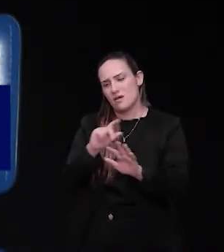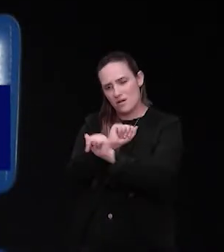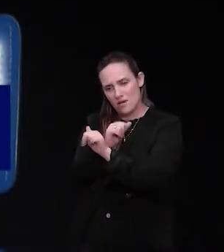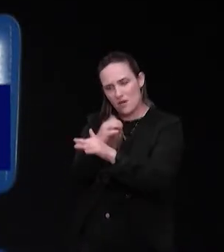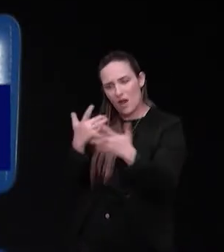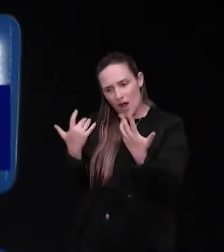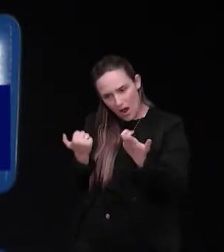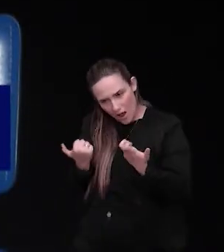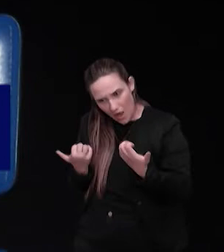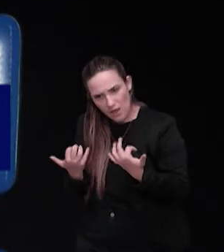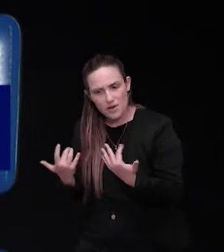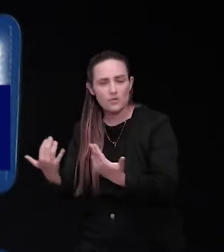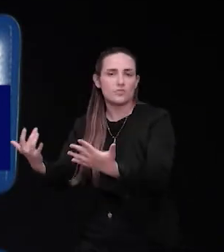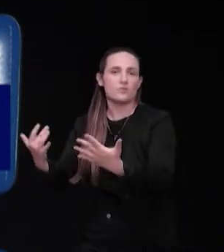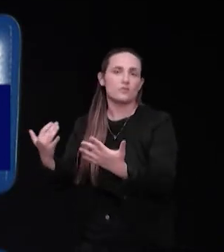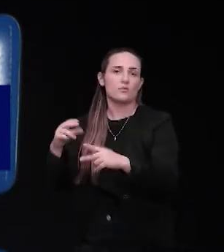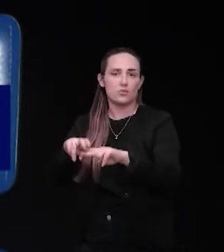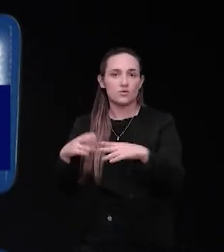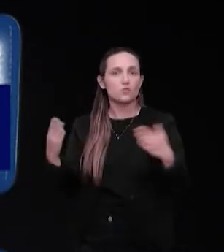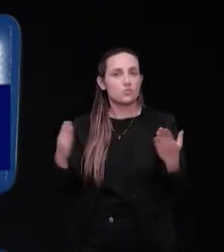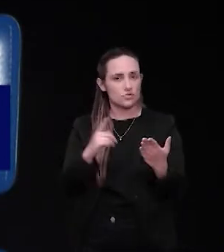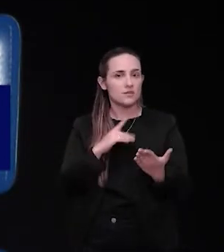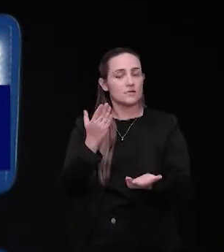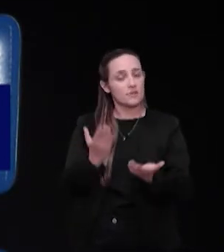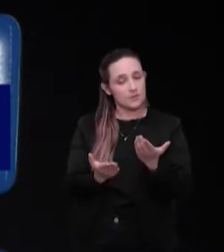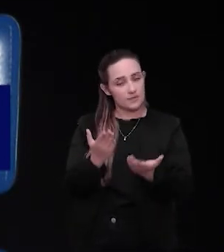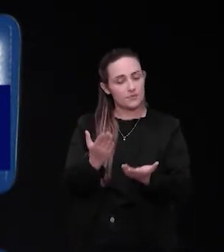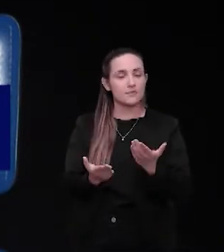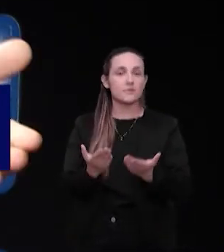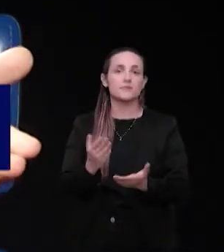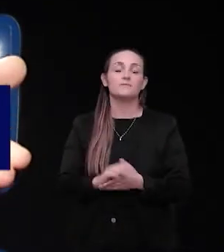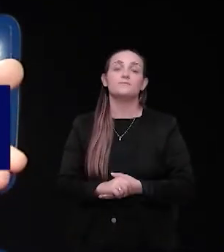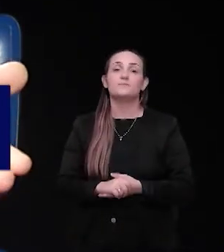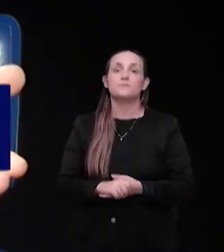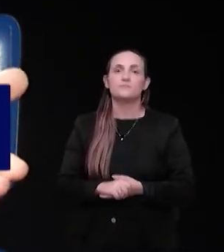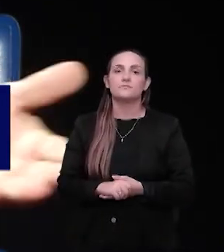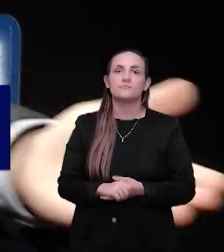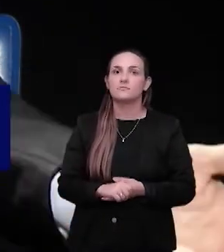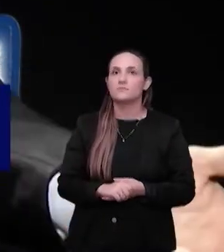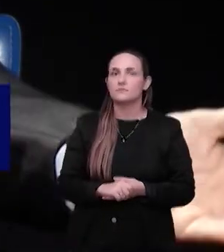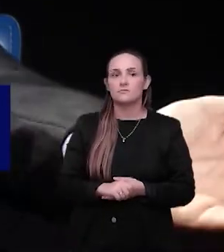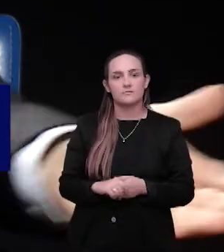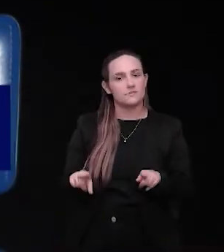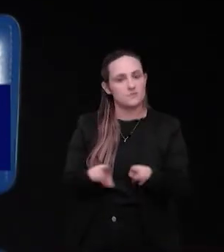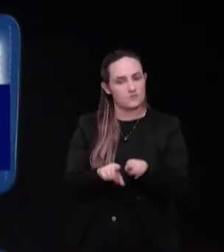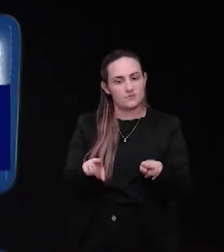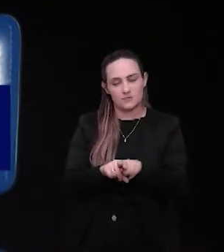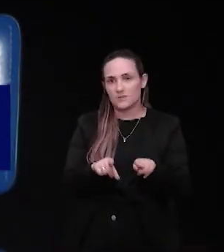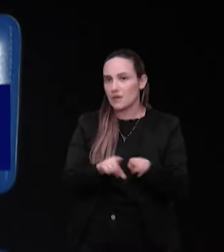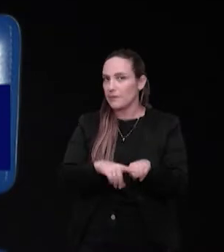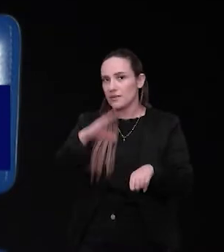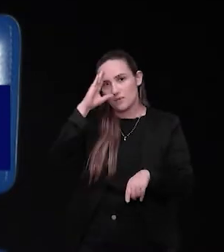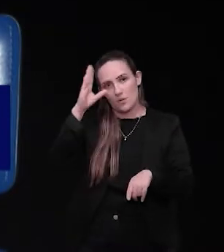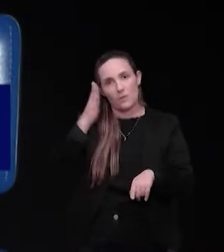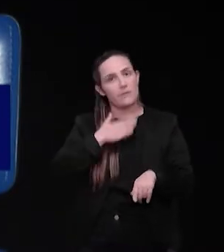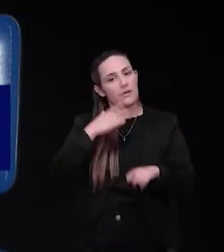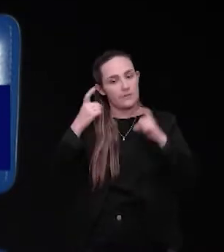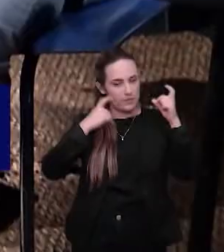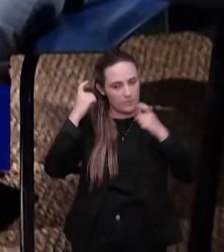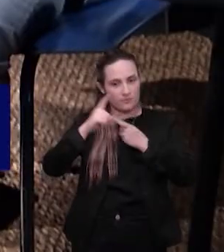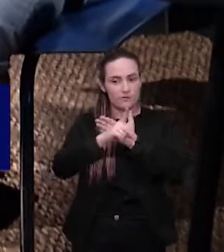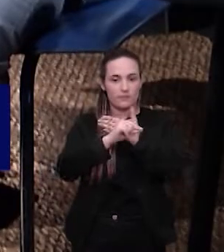posso afirmar que lá em São Gabriel nós conseguimos trabalhar de forma equilibrada e uma preocupação também com o Pantanal, que hoje está tão em voga a novela